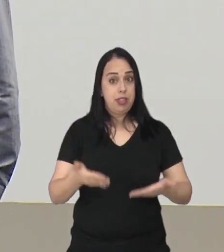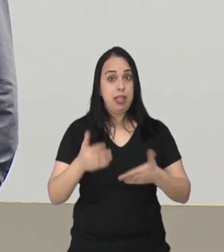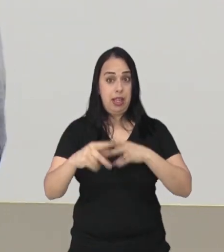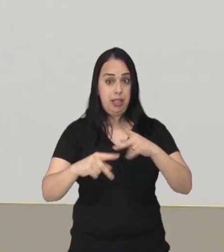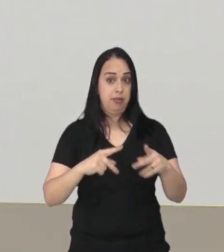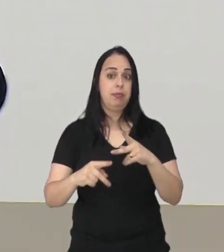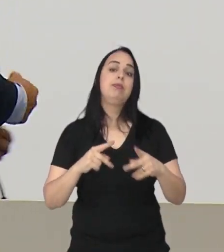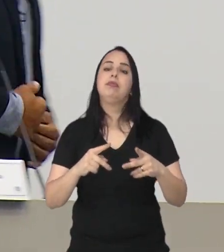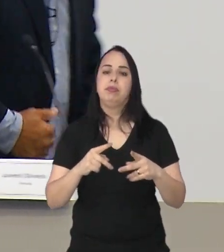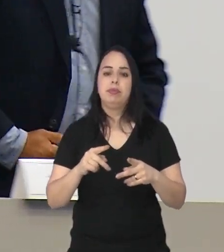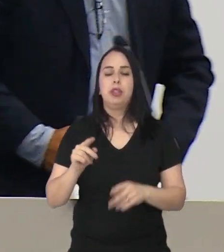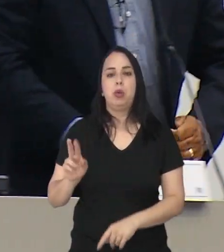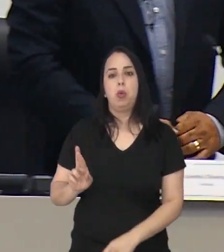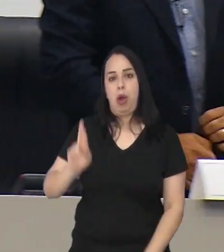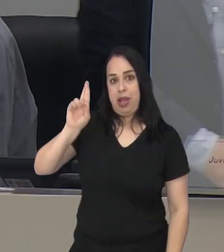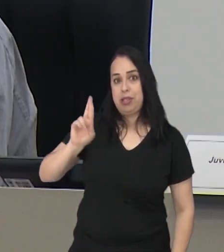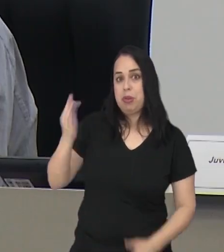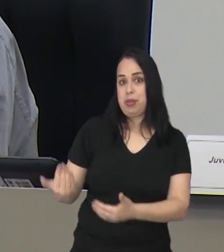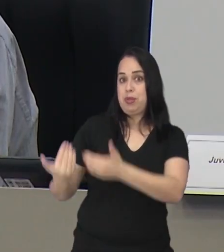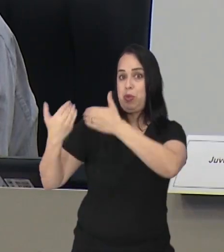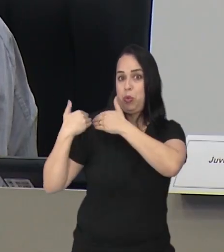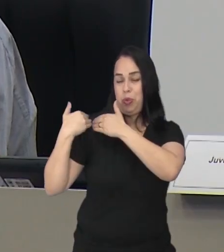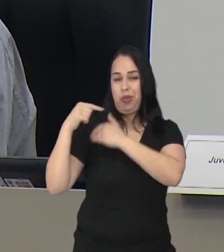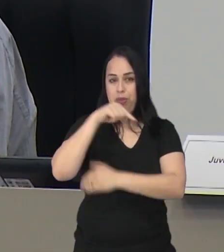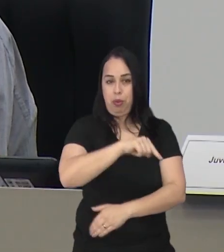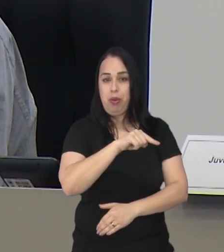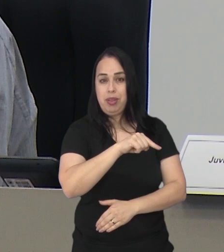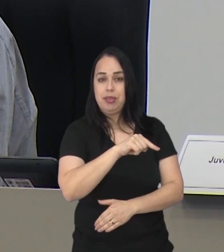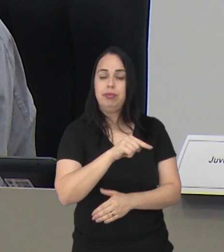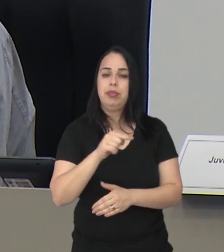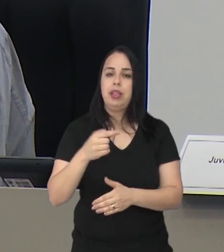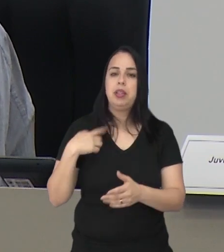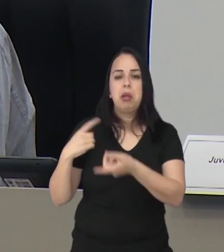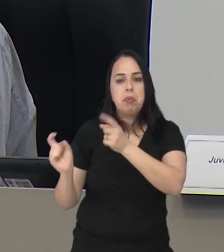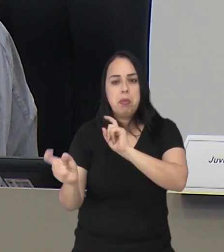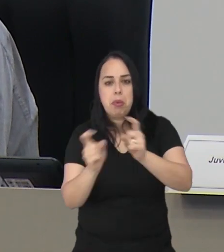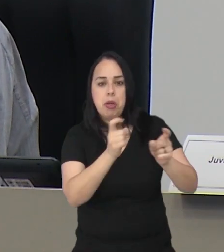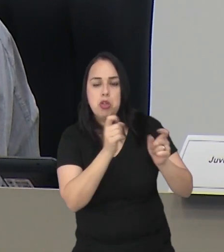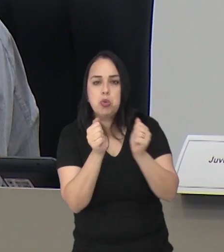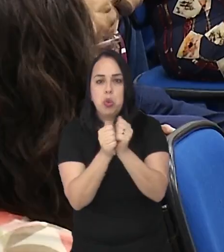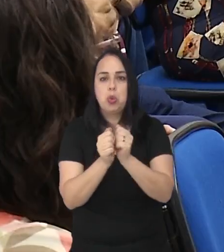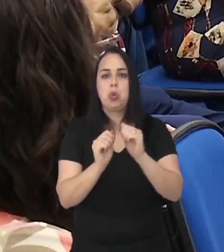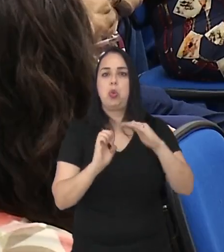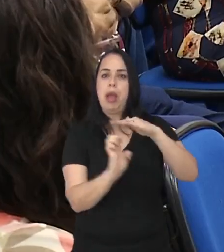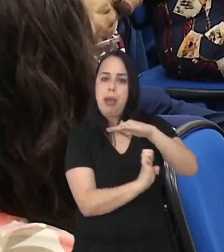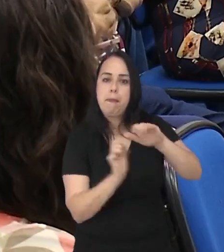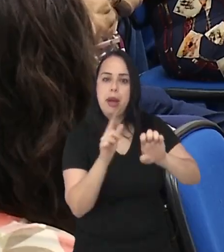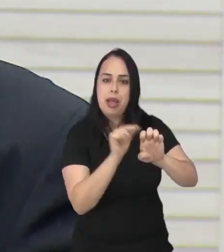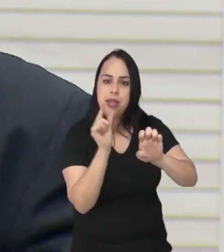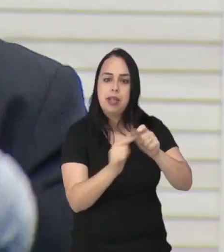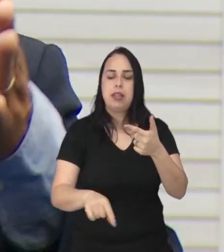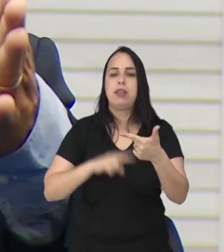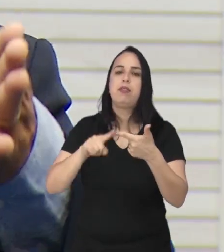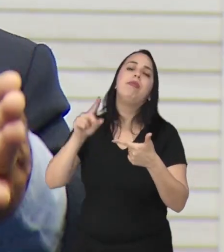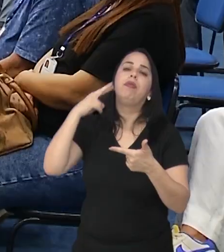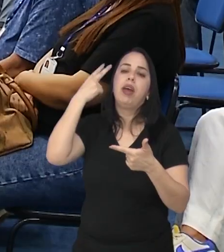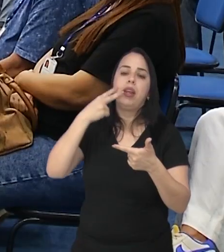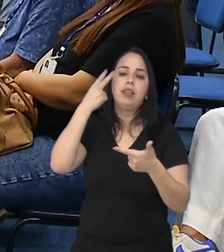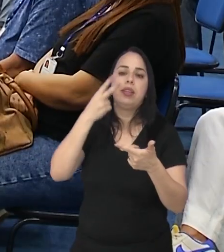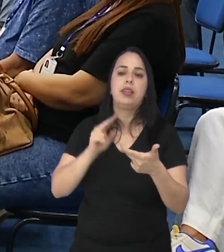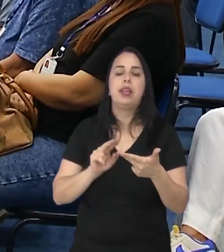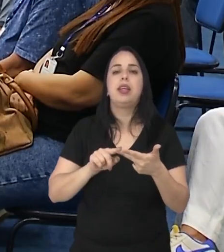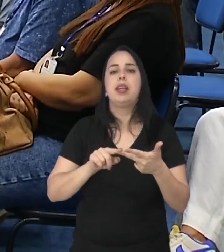a visita a São José dos Campos, o superintendente do Instituto se reuniu com empresários, vereadores